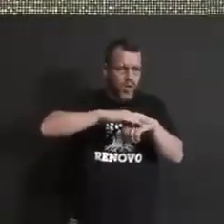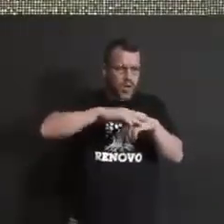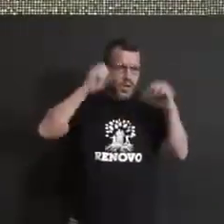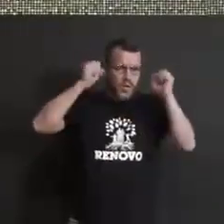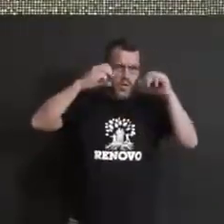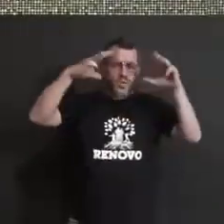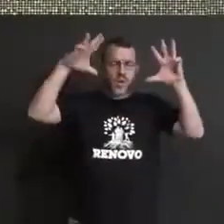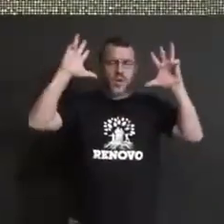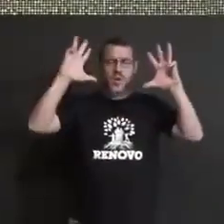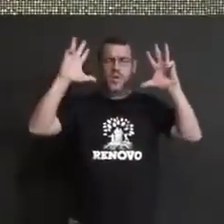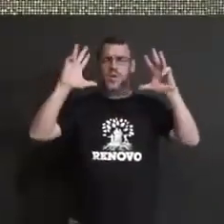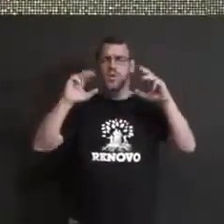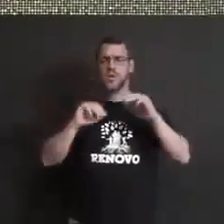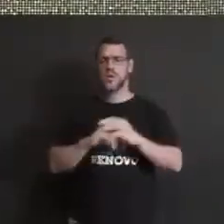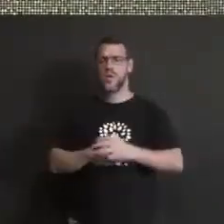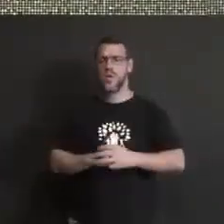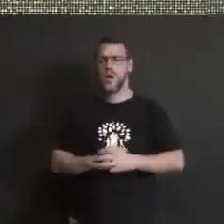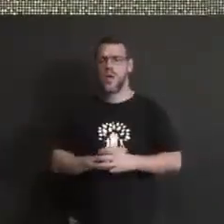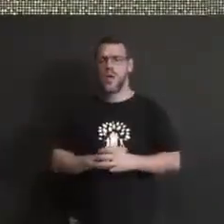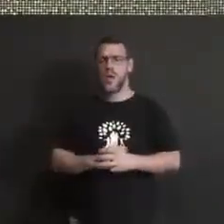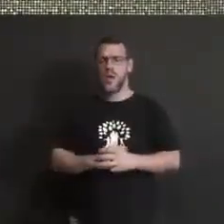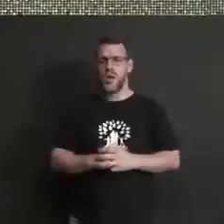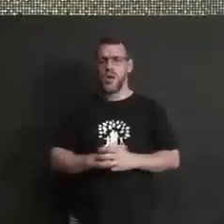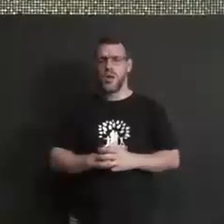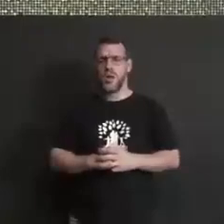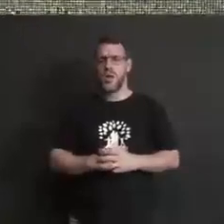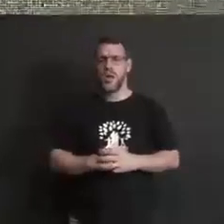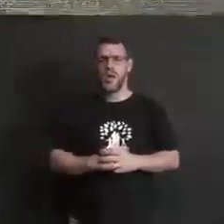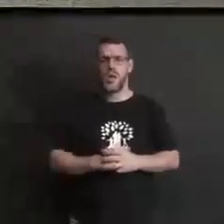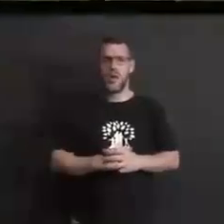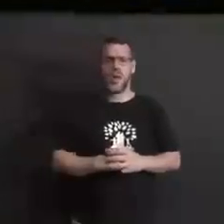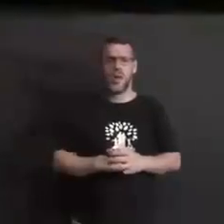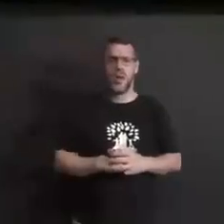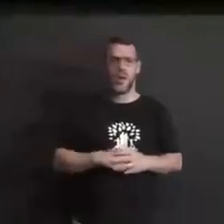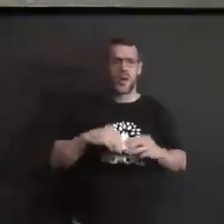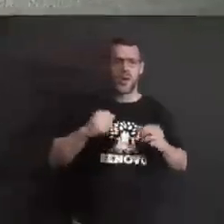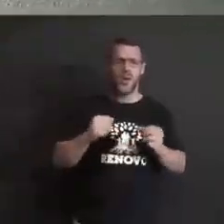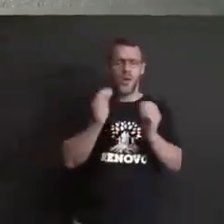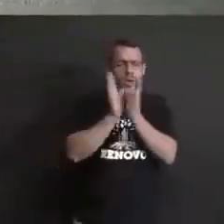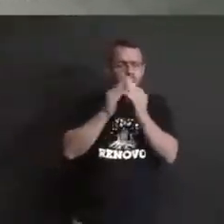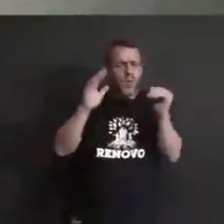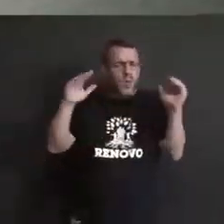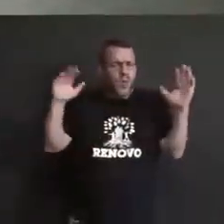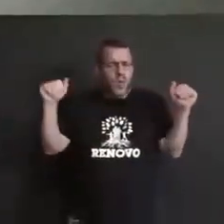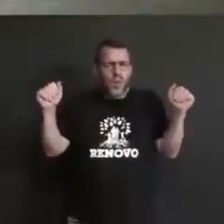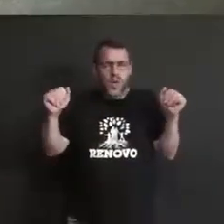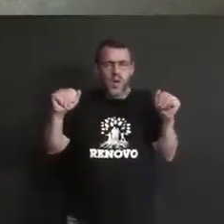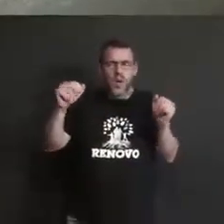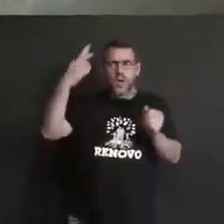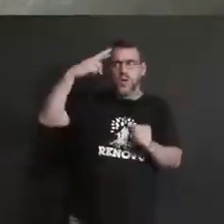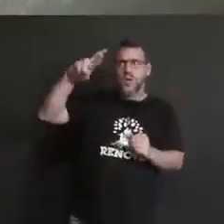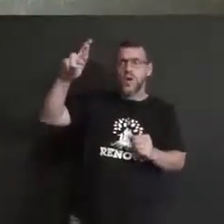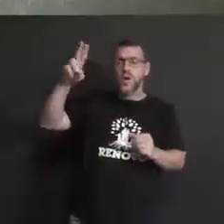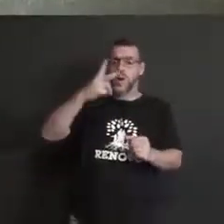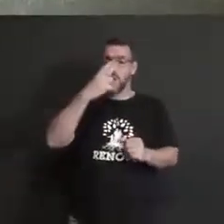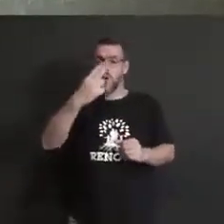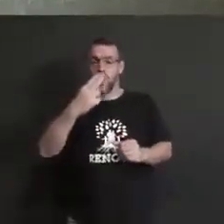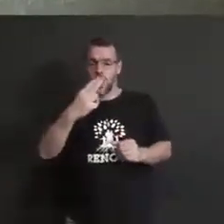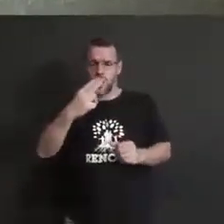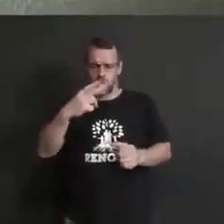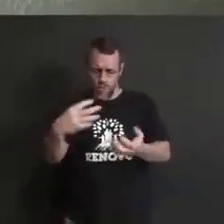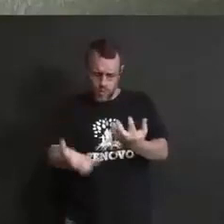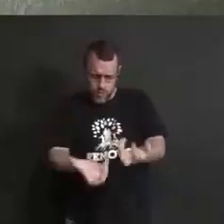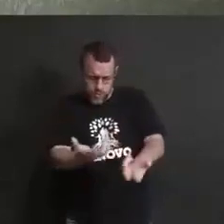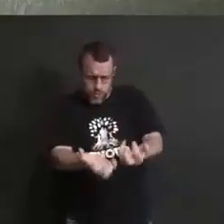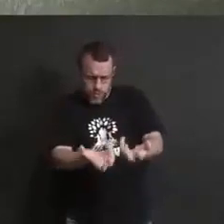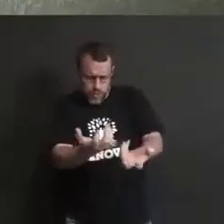2, capítulo 3, verso 2. Apareceu-lhe um anjo do Senhor numa chama de fogo, do meio